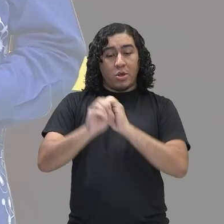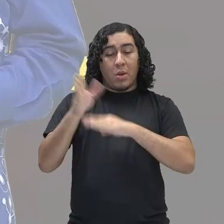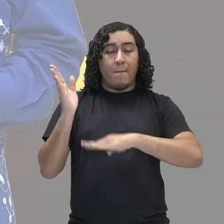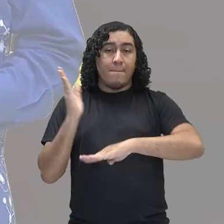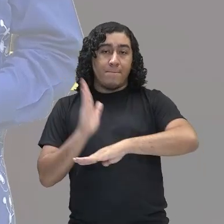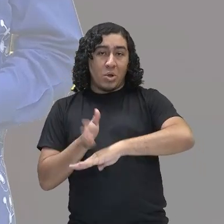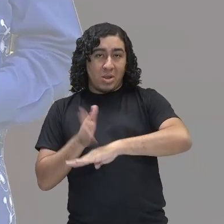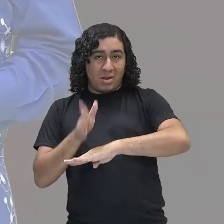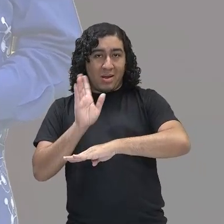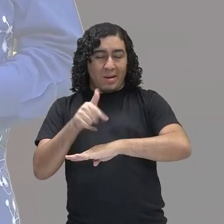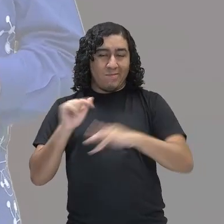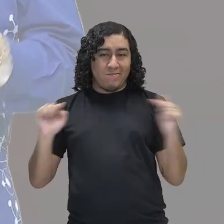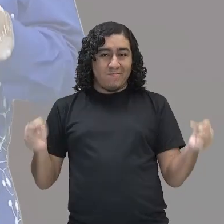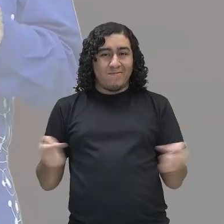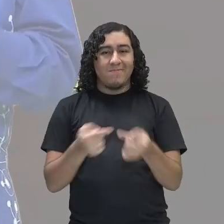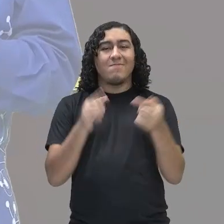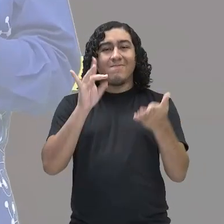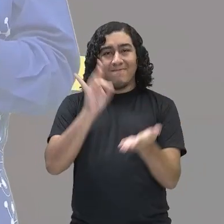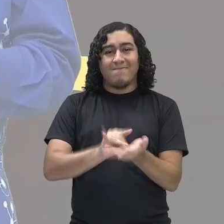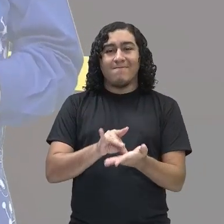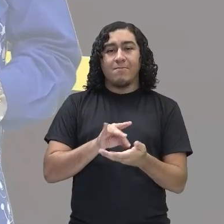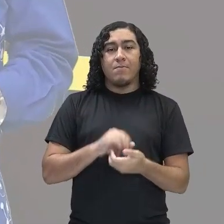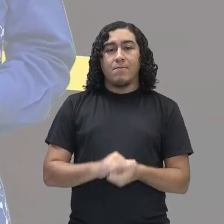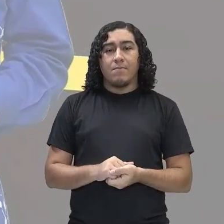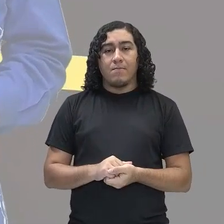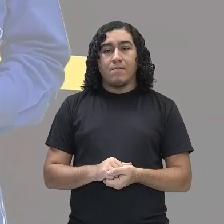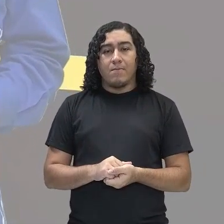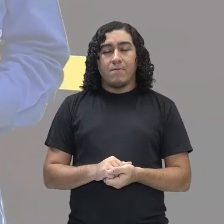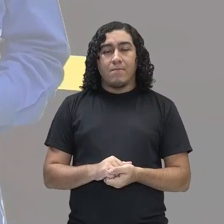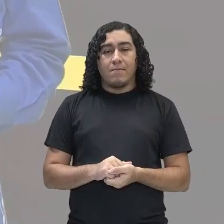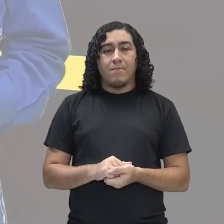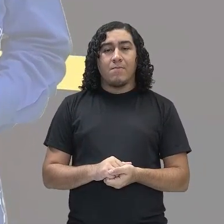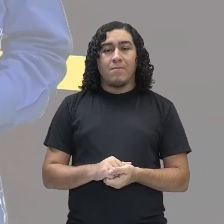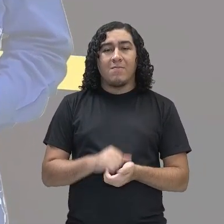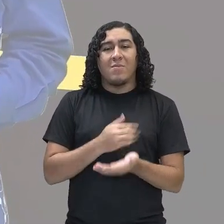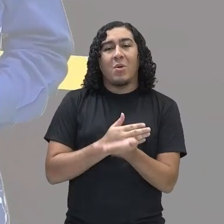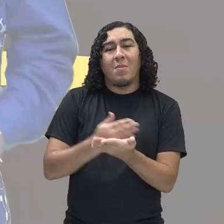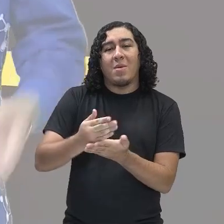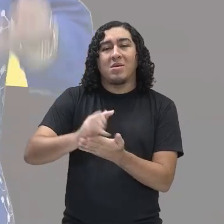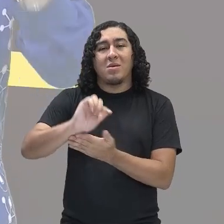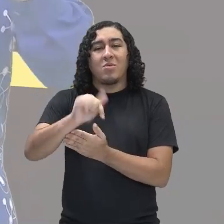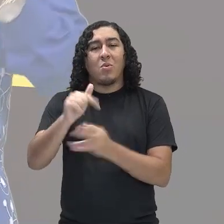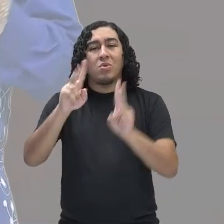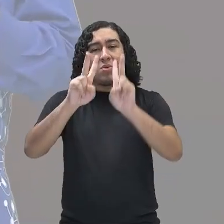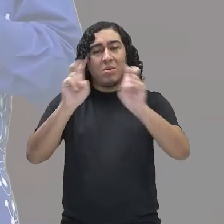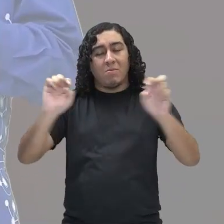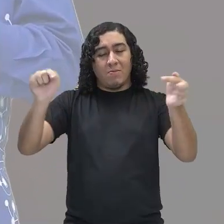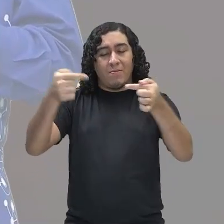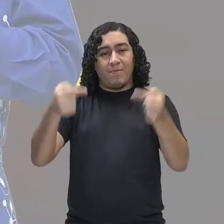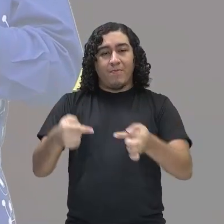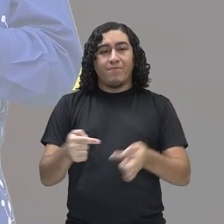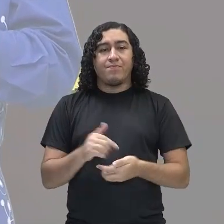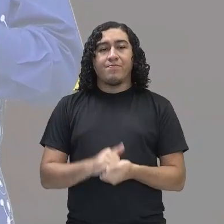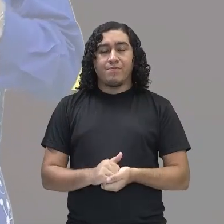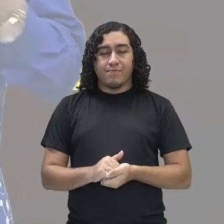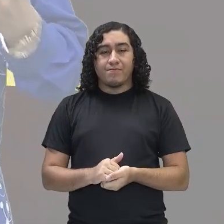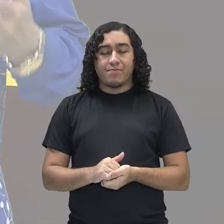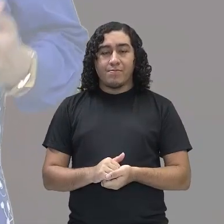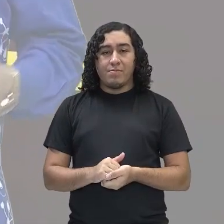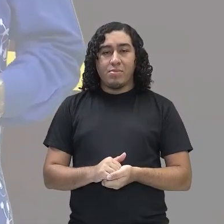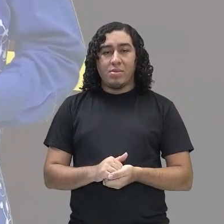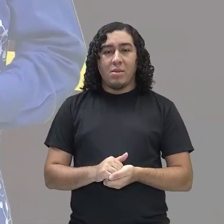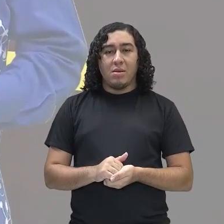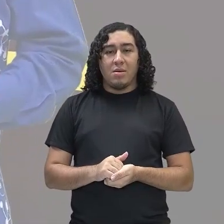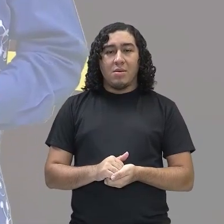é justamente isso, né? Que já começa a se preocupar com outras coisas. Para chegarmos, então,